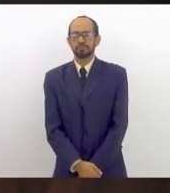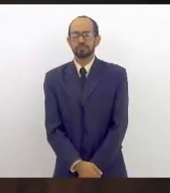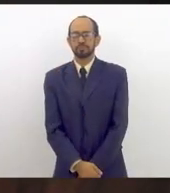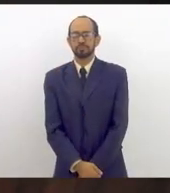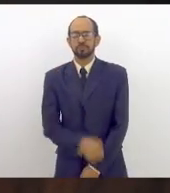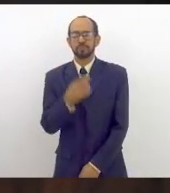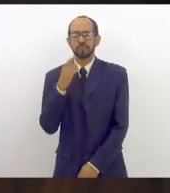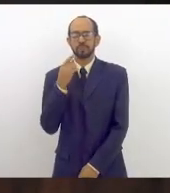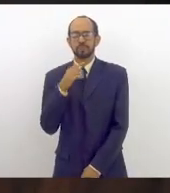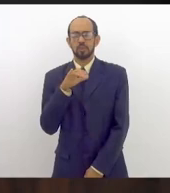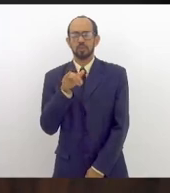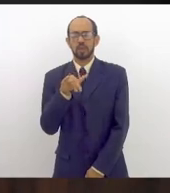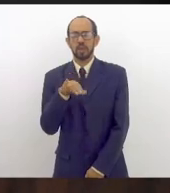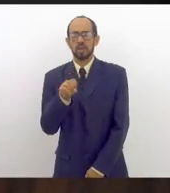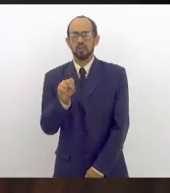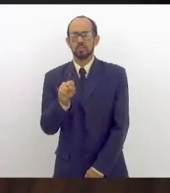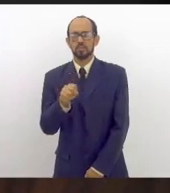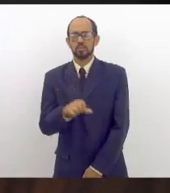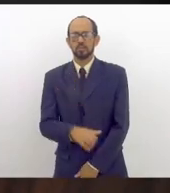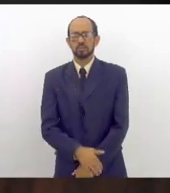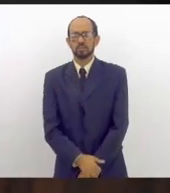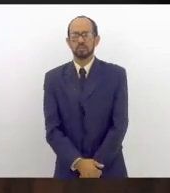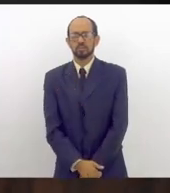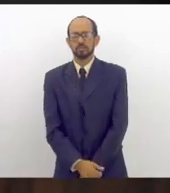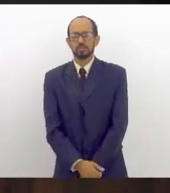deputado Carlos Mink,